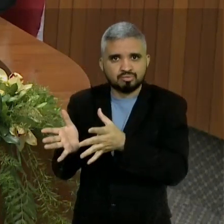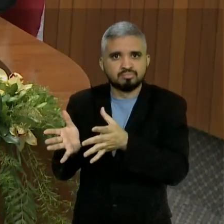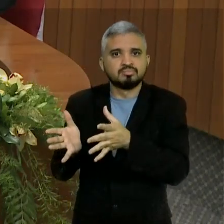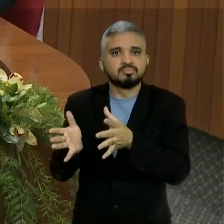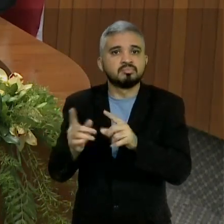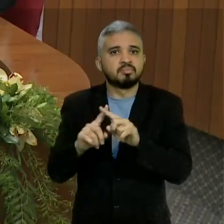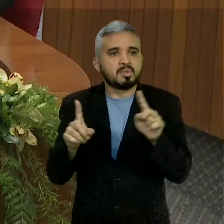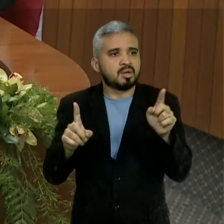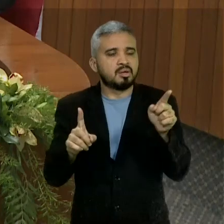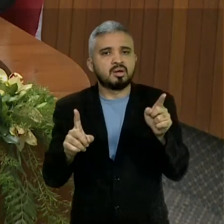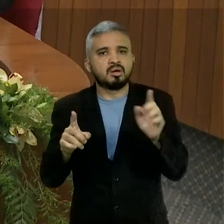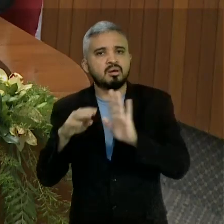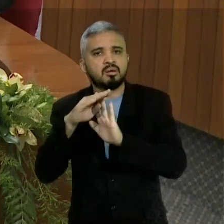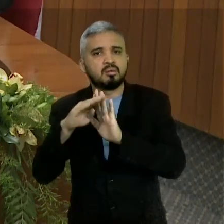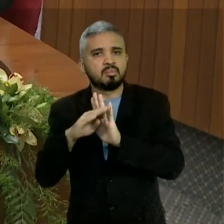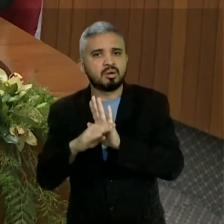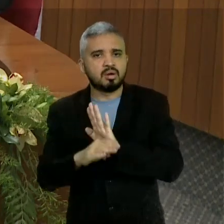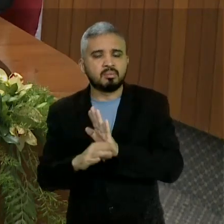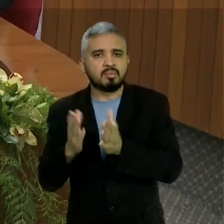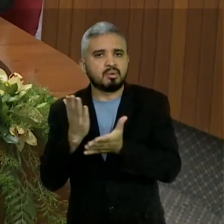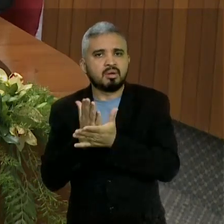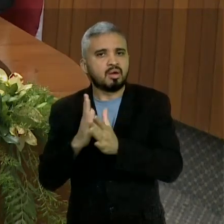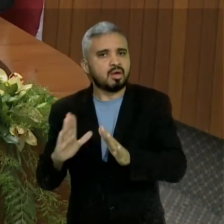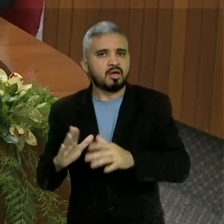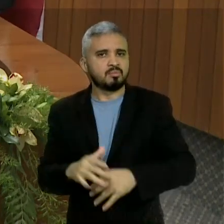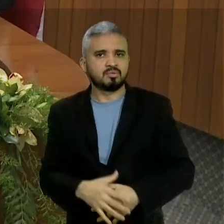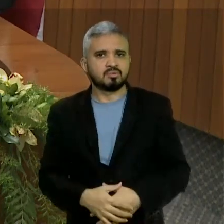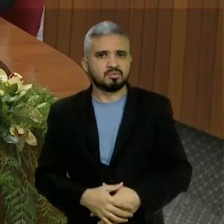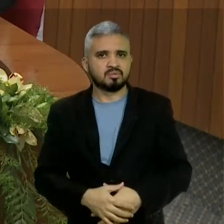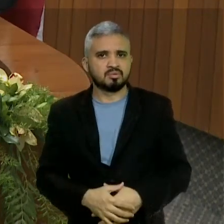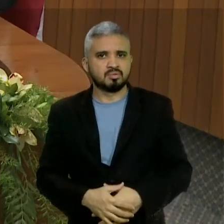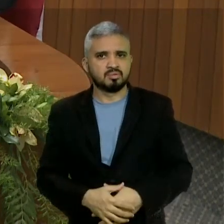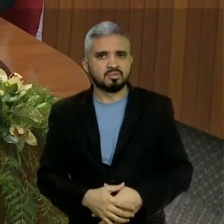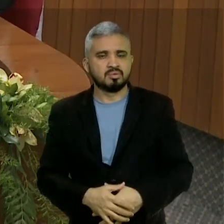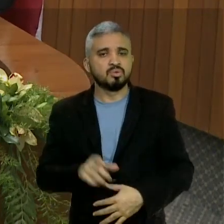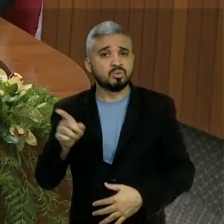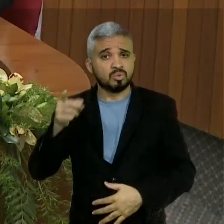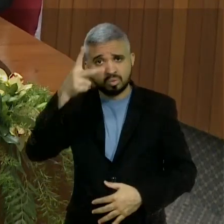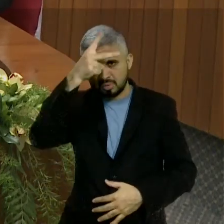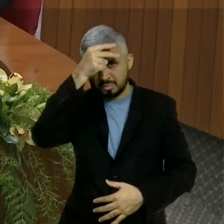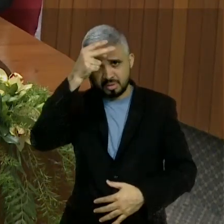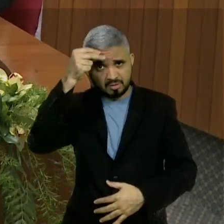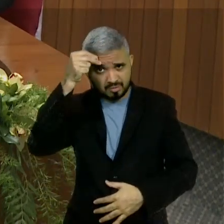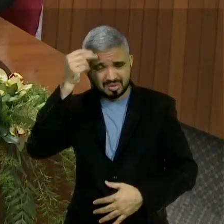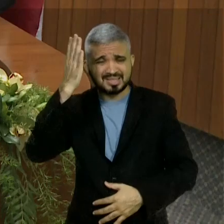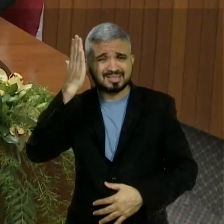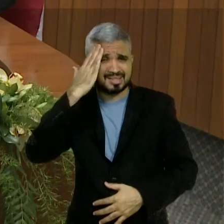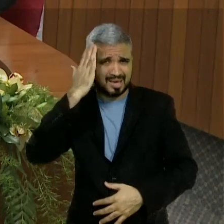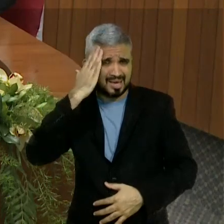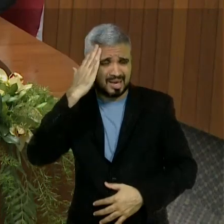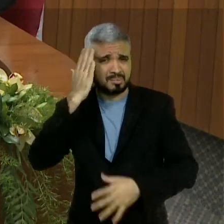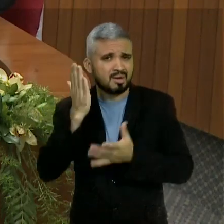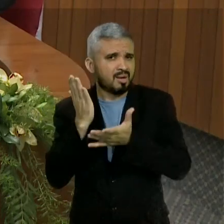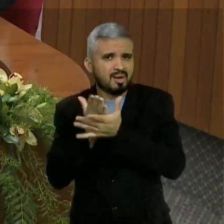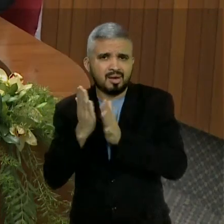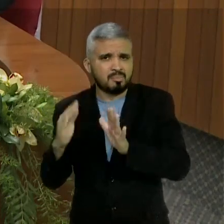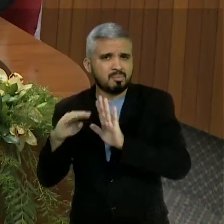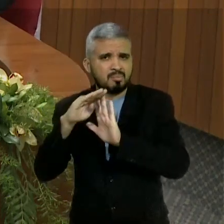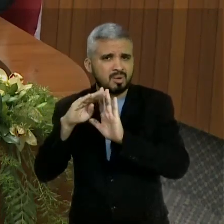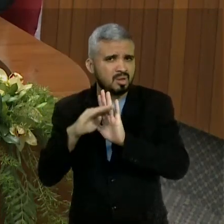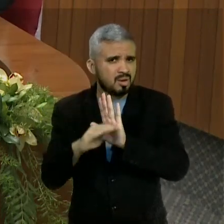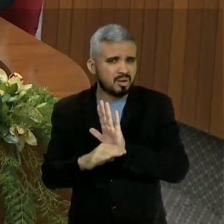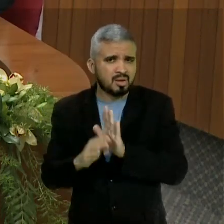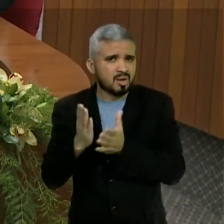luí a mostrar que funciona o programa porque ele sabe que não funciona segundo ponto tratar da questão